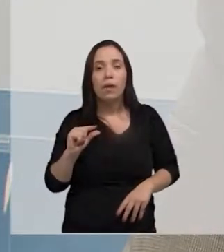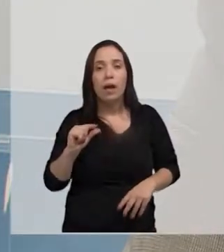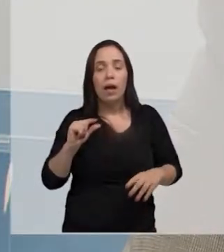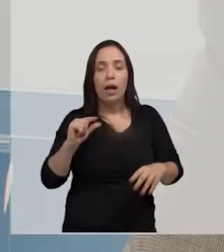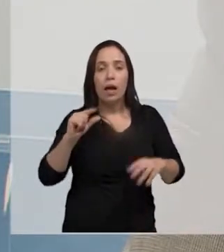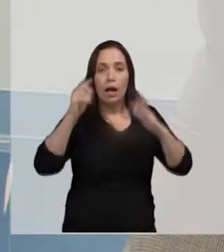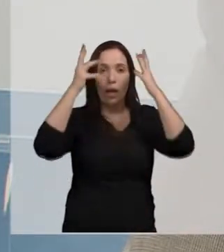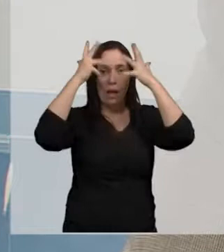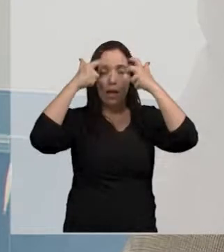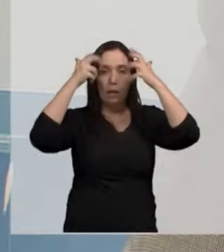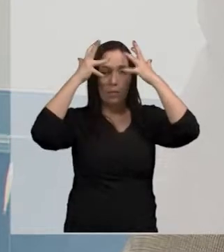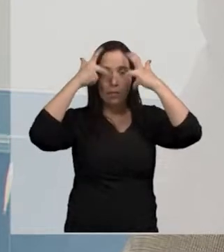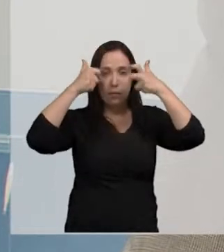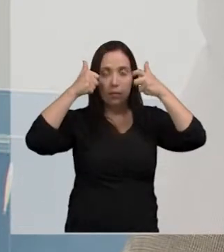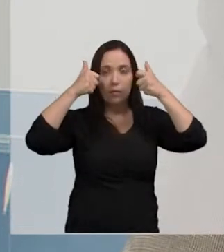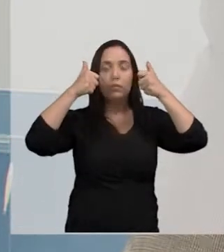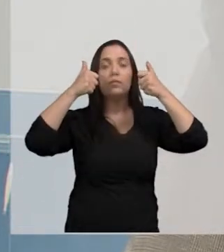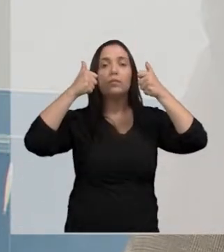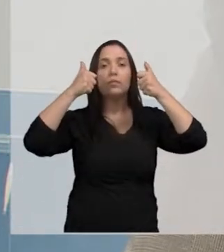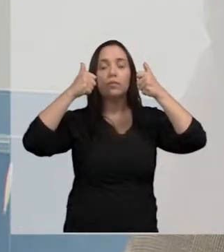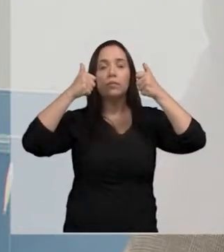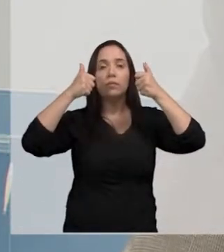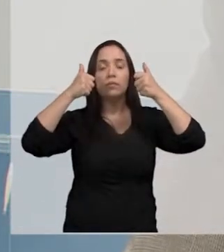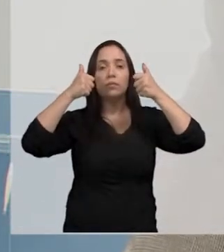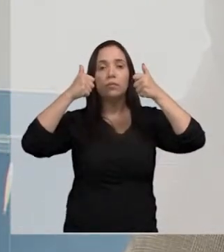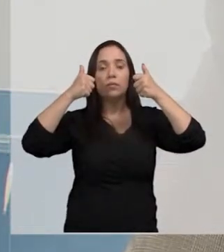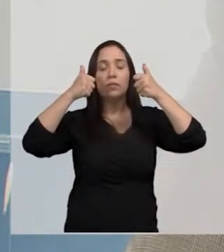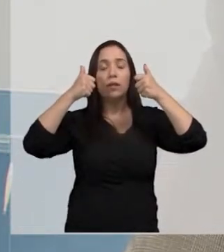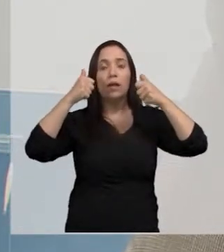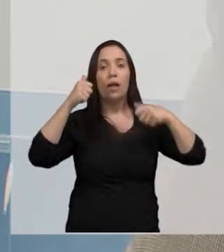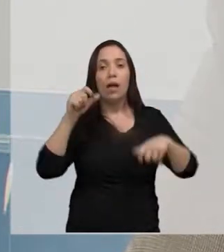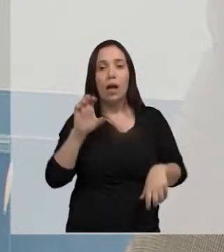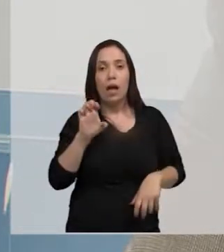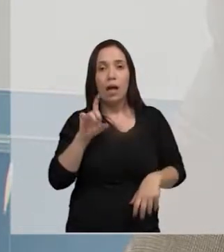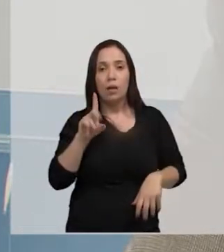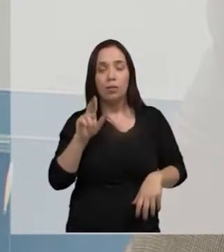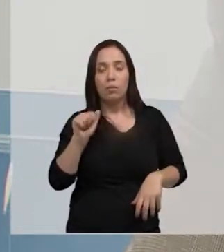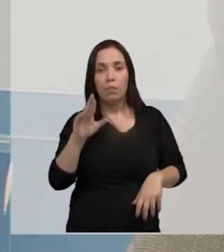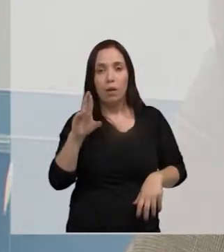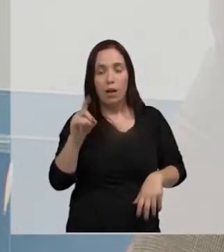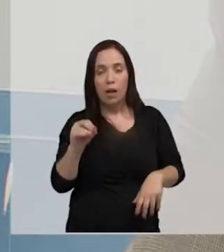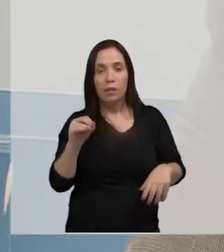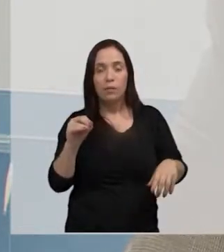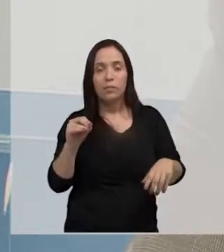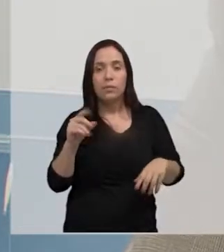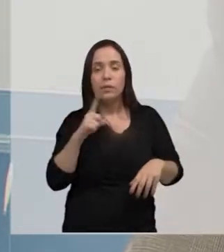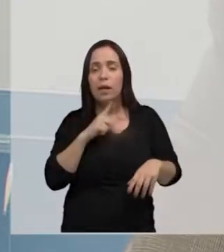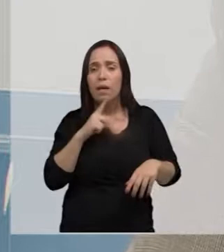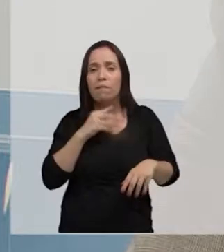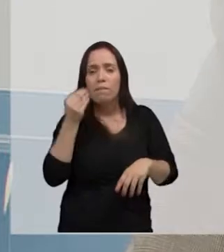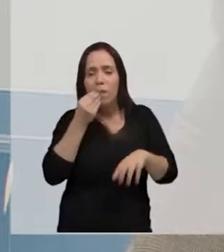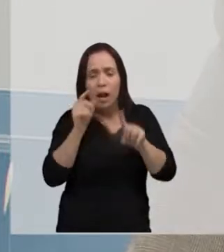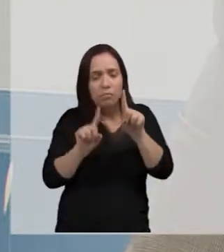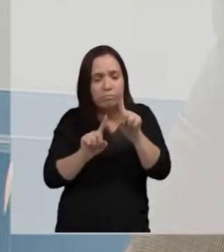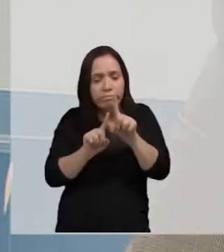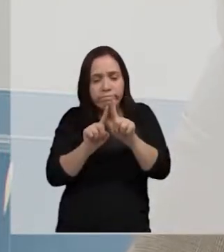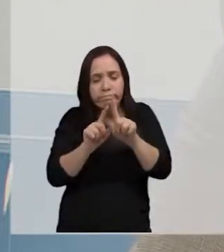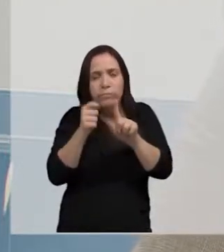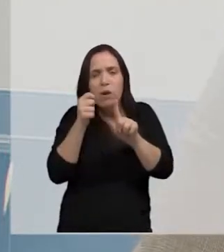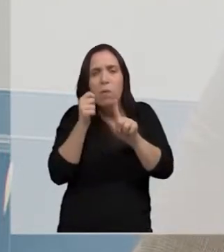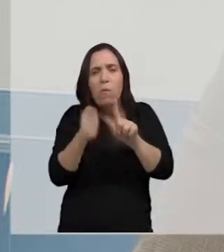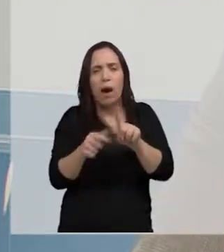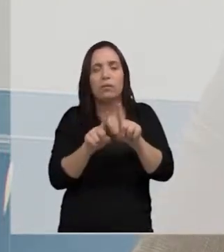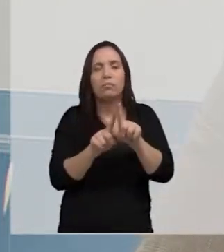Eduardo para... A perca foi em Fortaleza. Do Luiz Eduardo em relação ao início, que